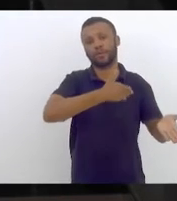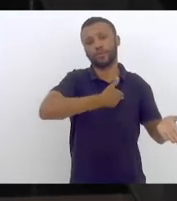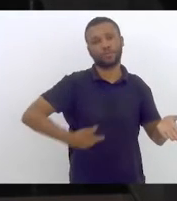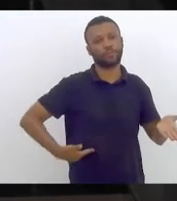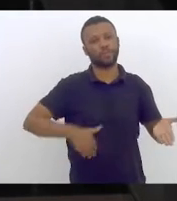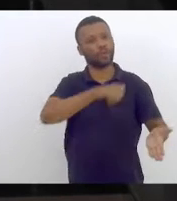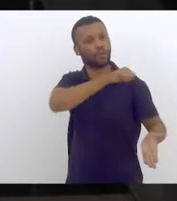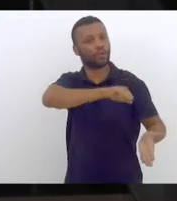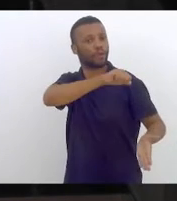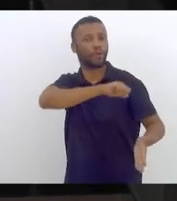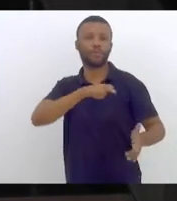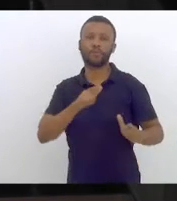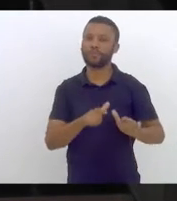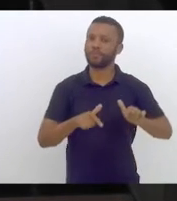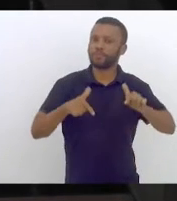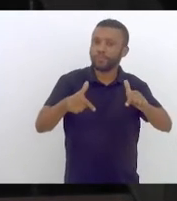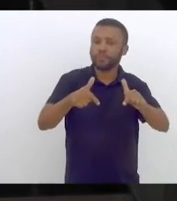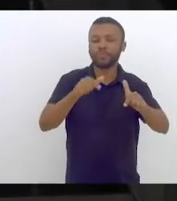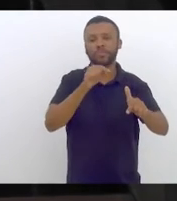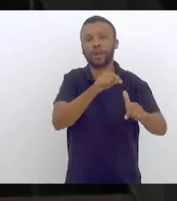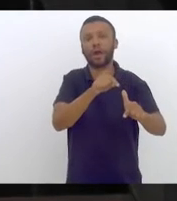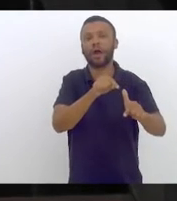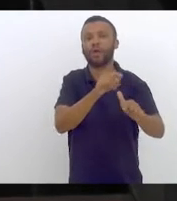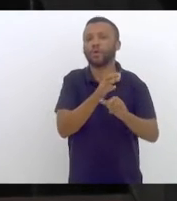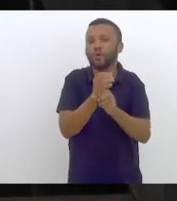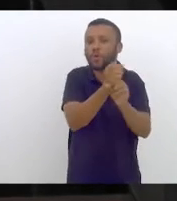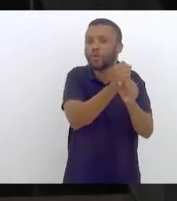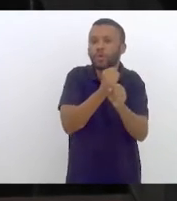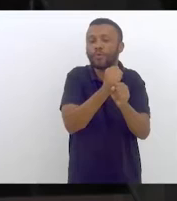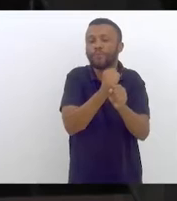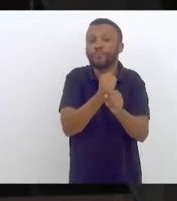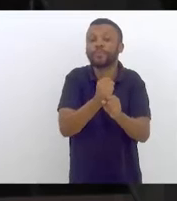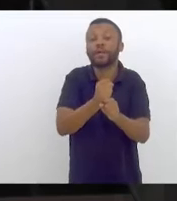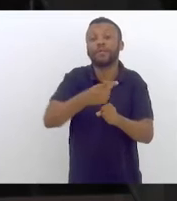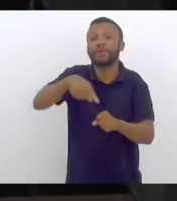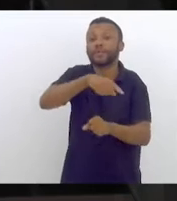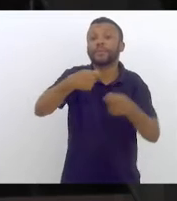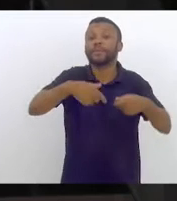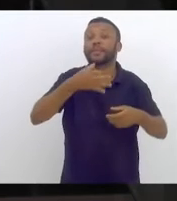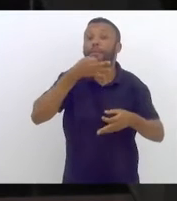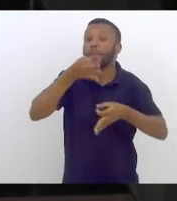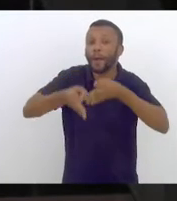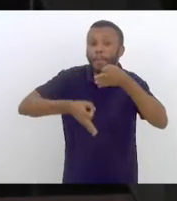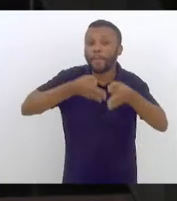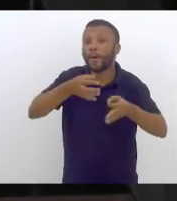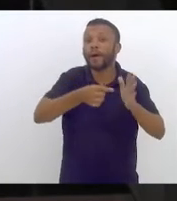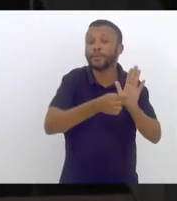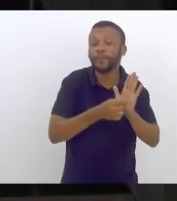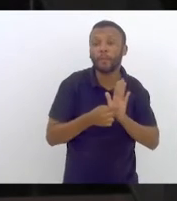exercício financeiro de 23, deverão ser entregues nos dias